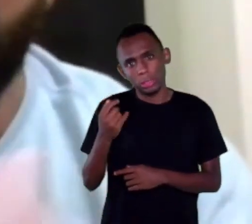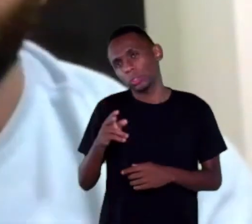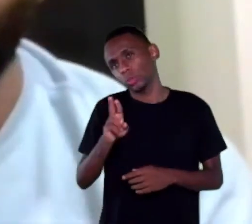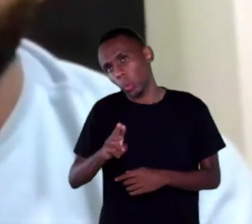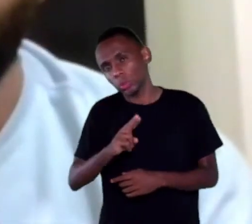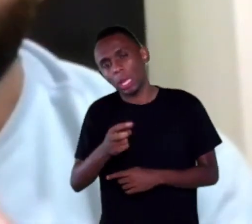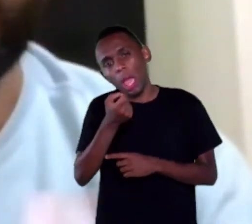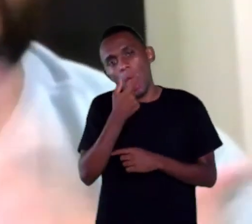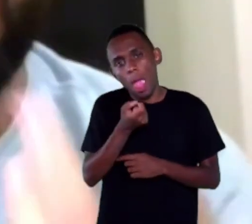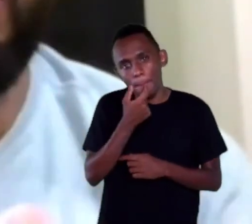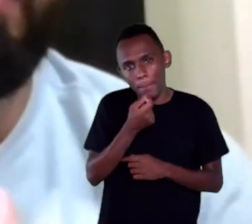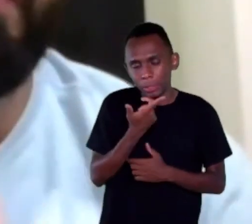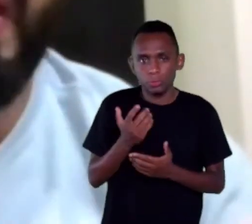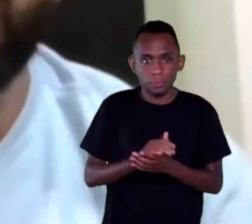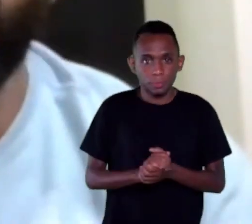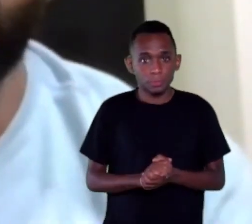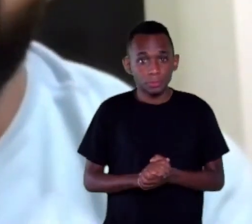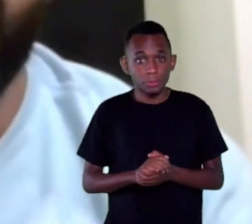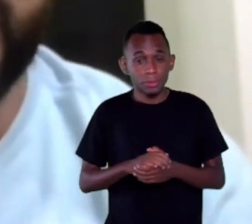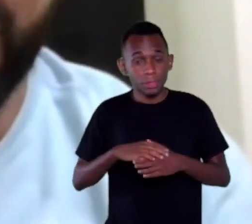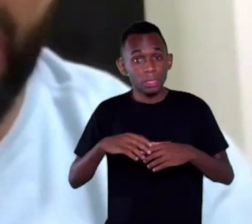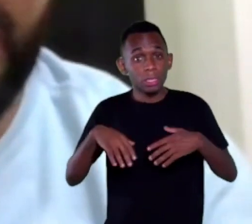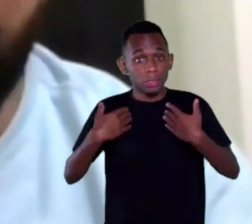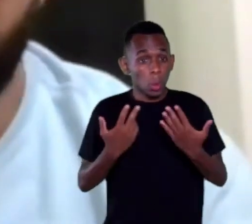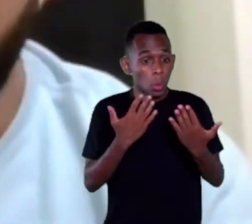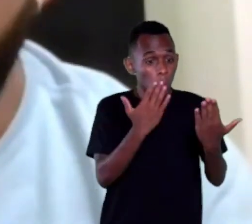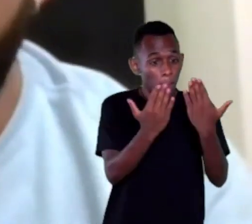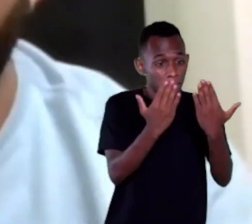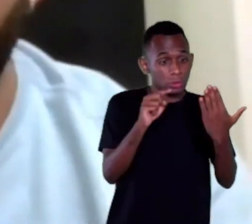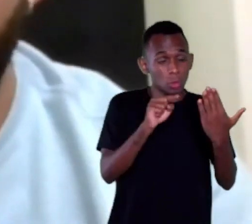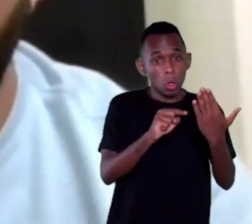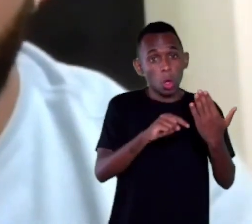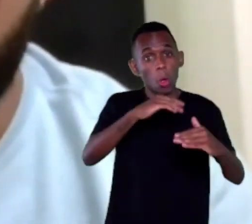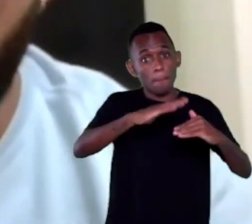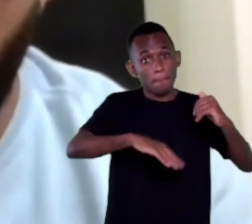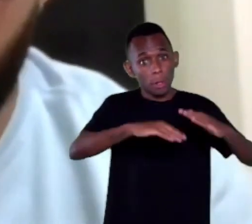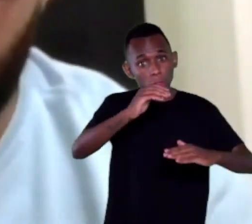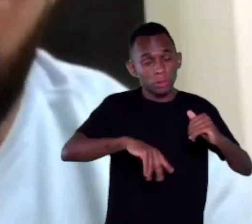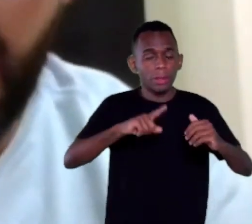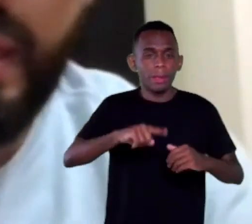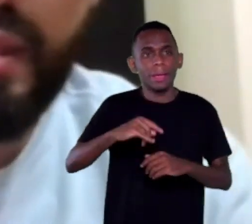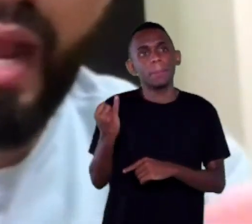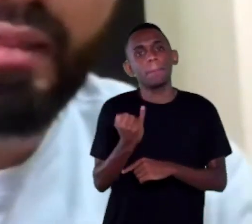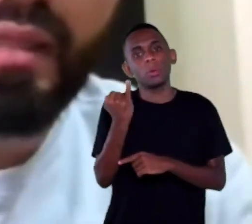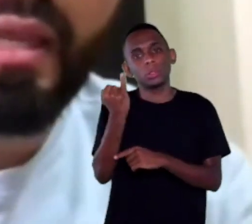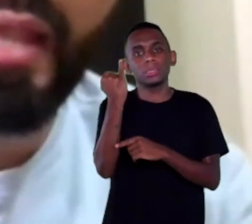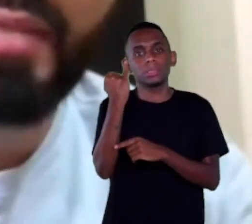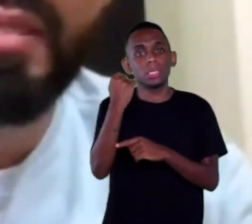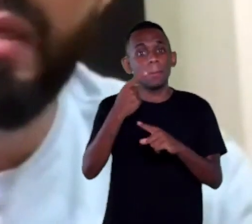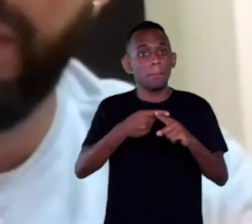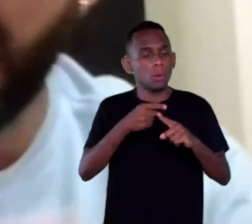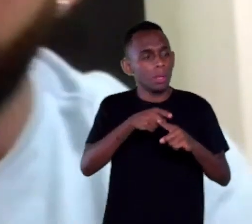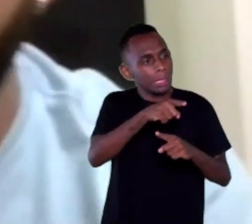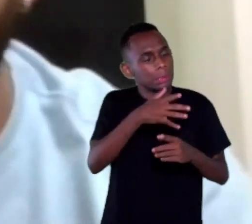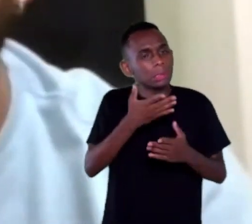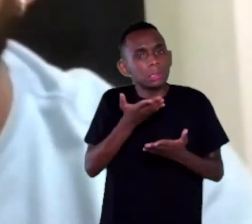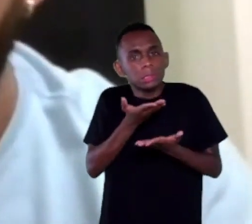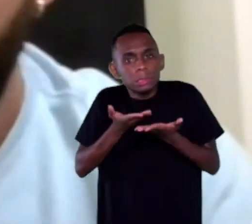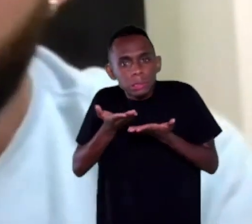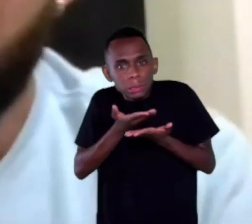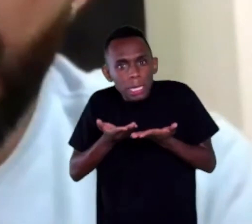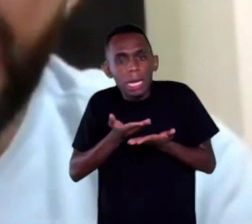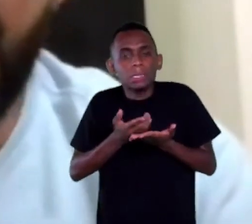né? E o psicólogo é totalmente importante, ele é de suma importância por causa que ele que trata, que ressignifica a